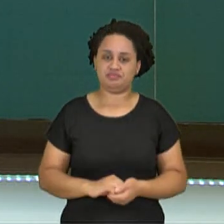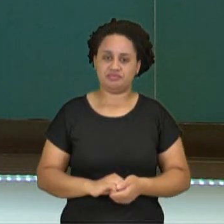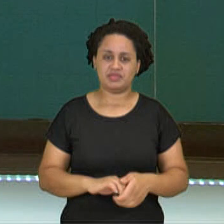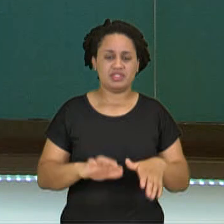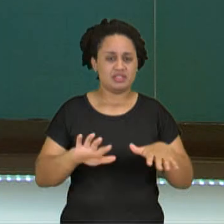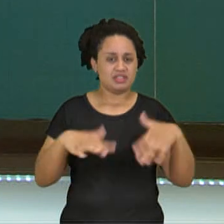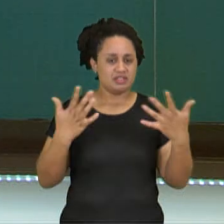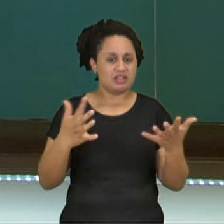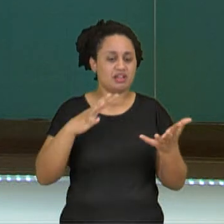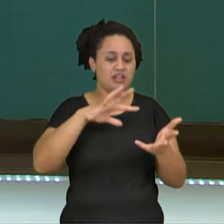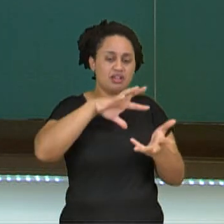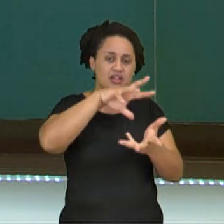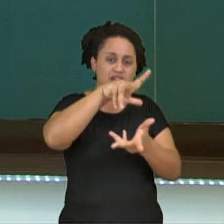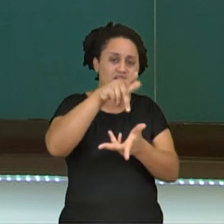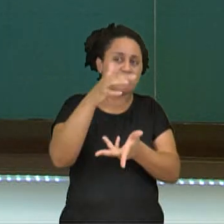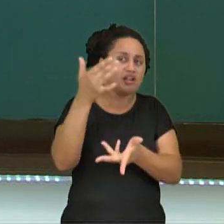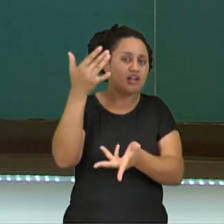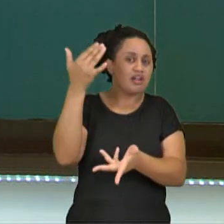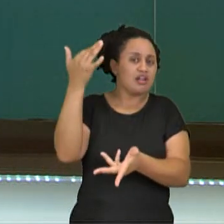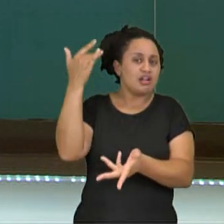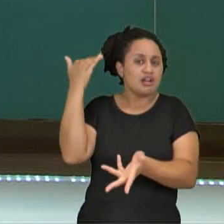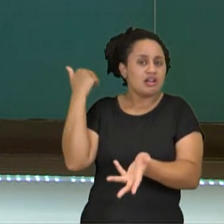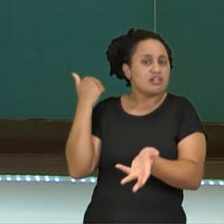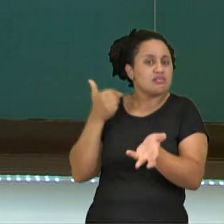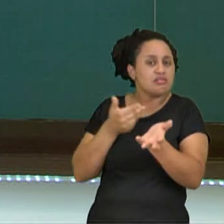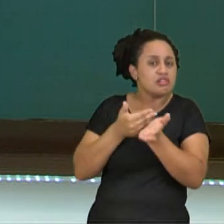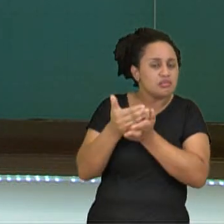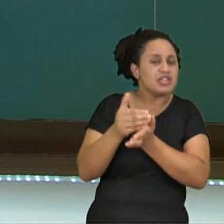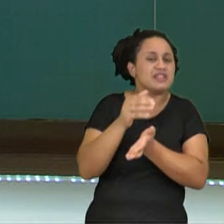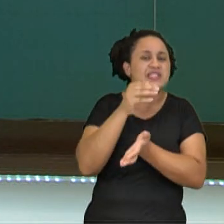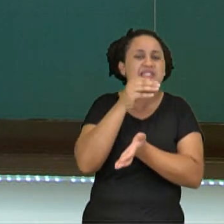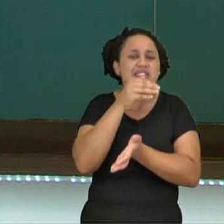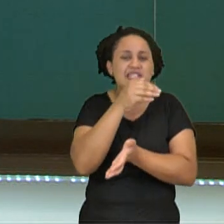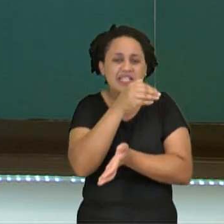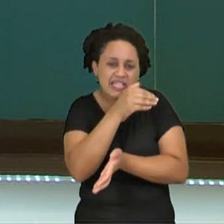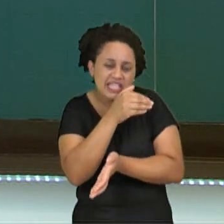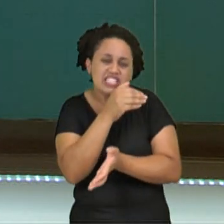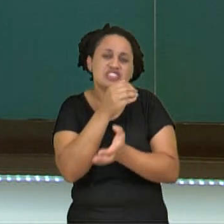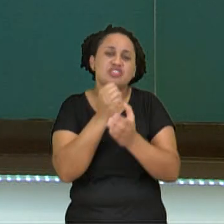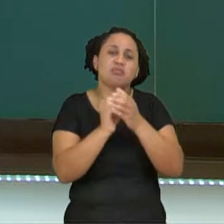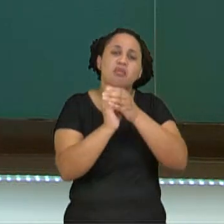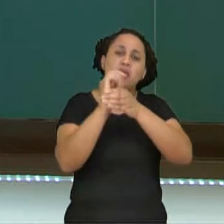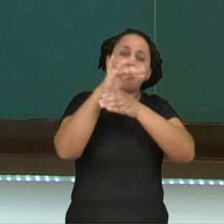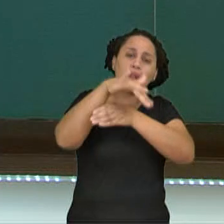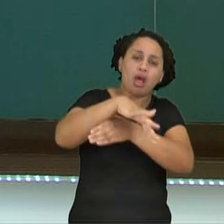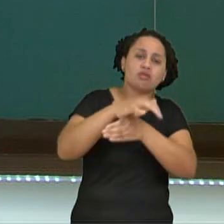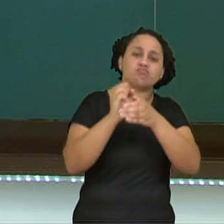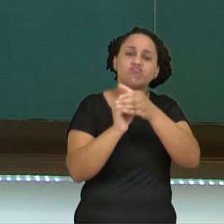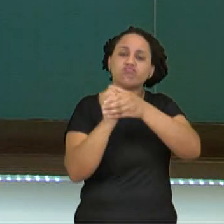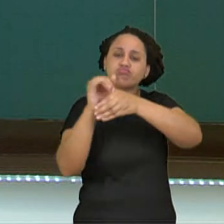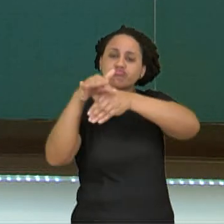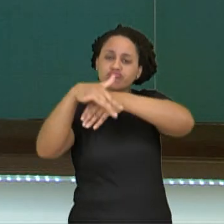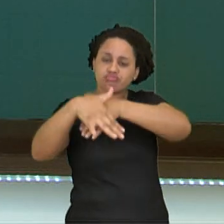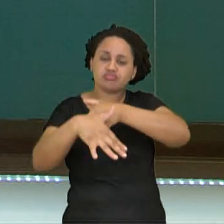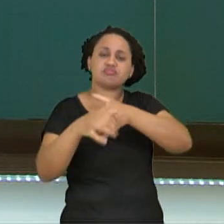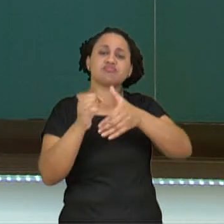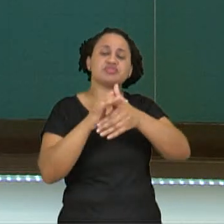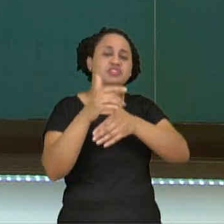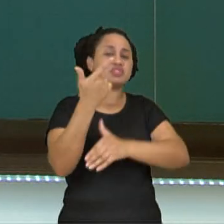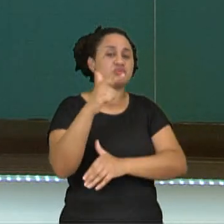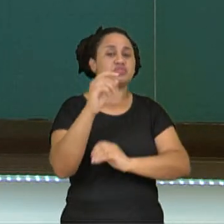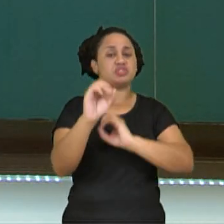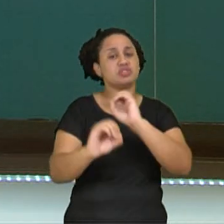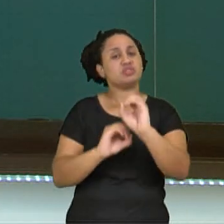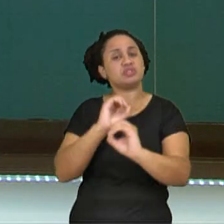no planeta Terra, lá na origem dele, quente, cheio de vulcões entrando em erupção, sem